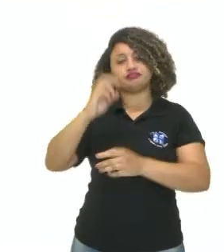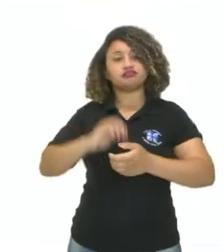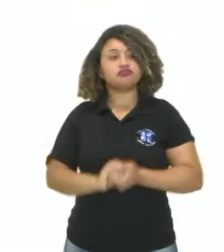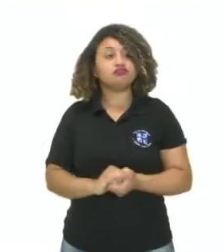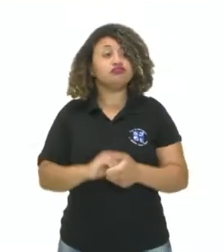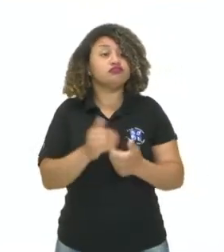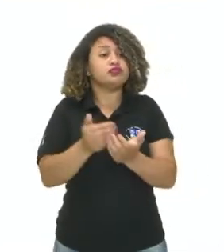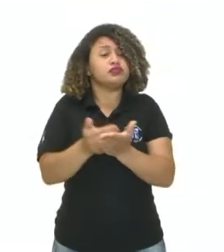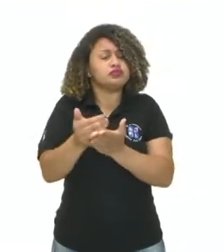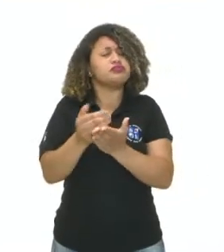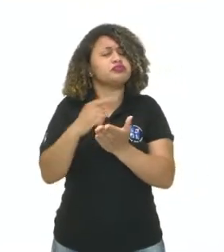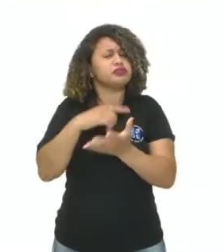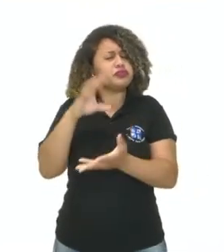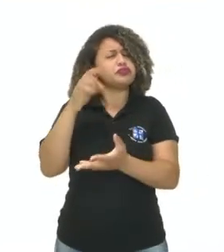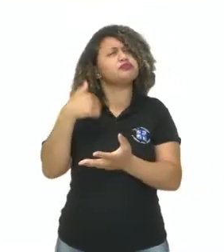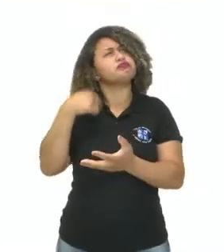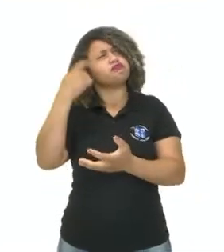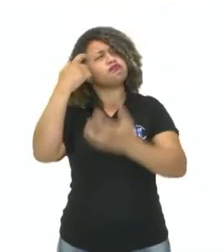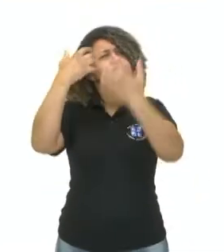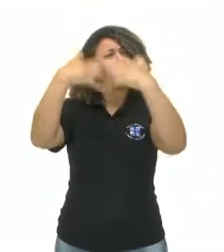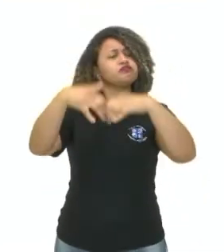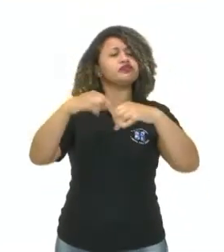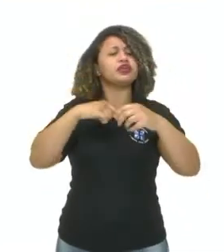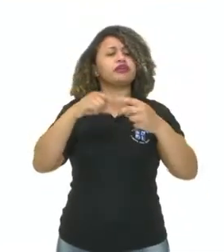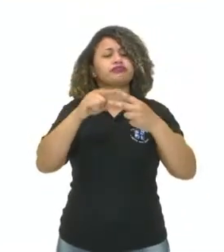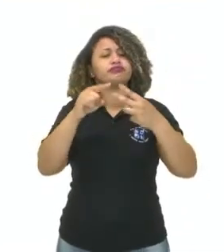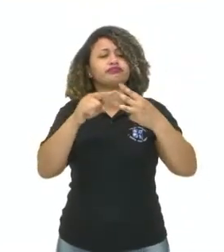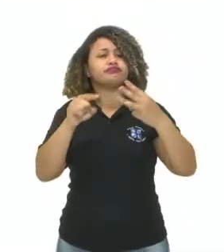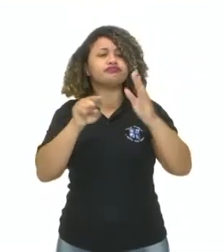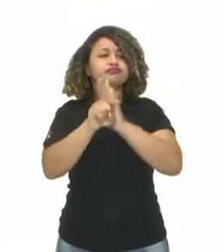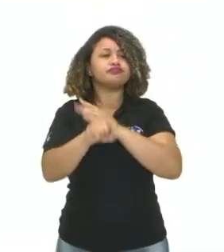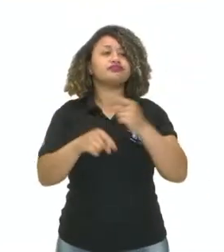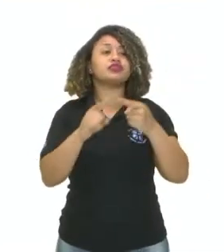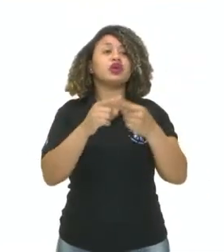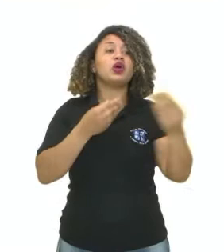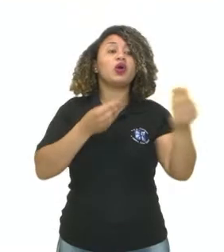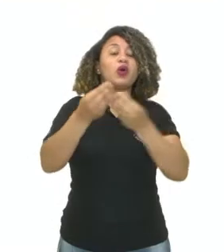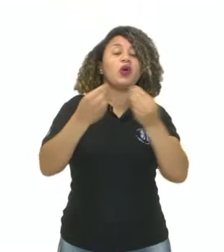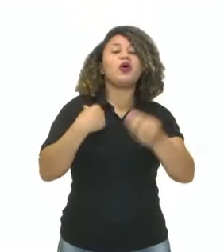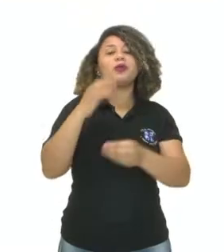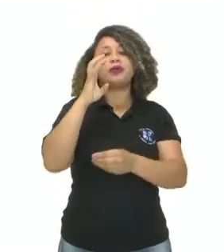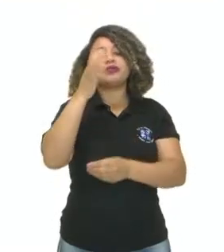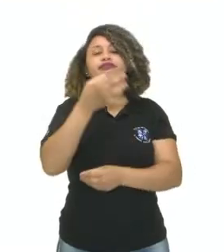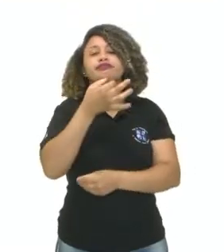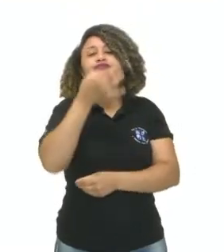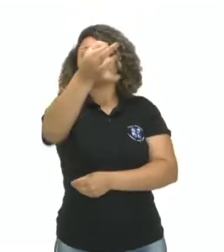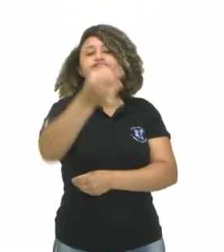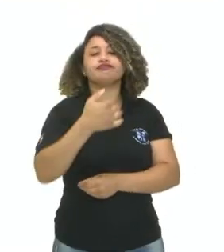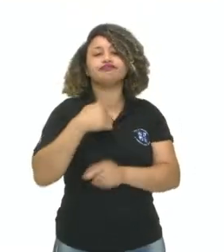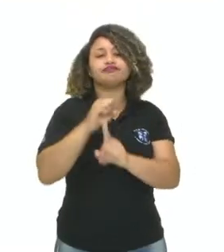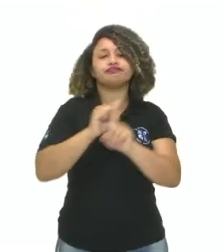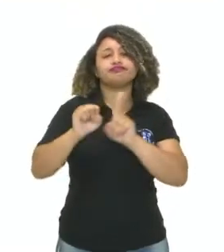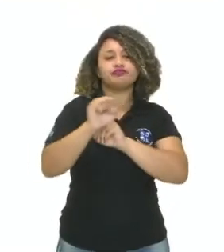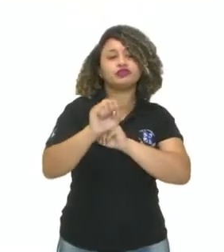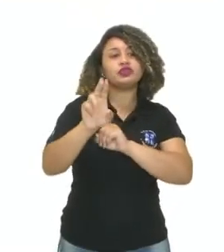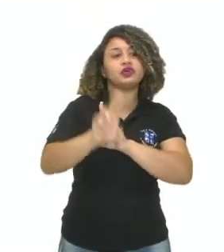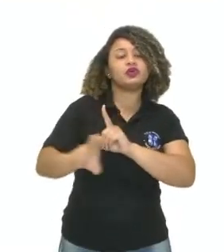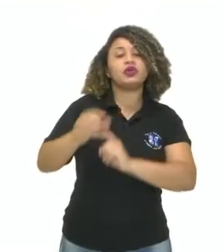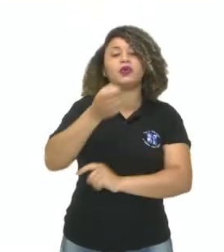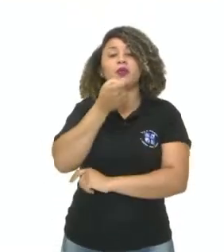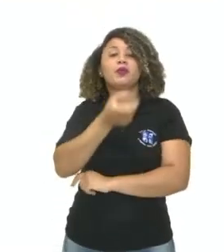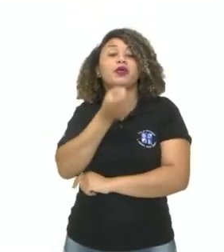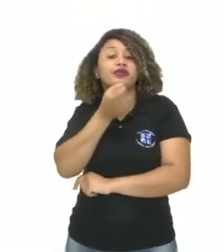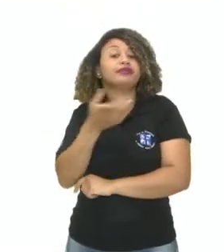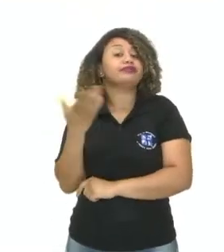3 perguntas. Como fazer crítica social utilizando o humor? Que textos humorísticos